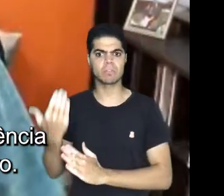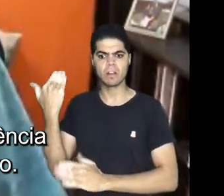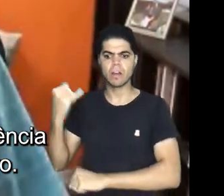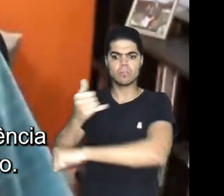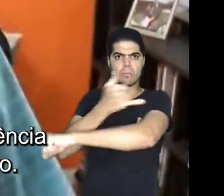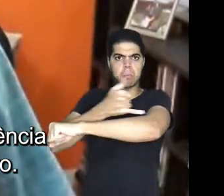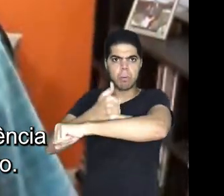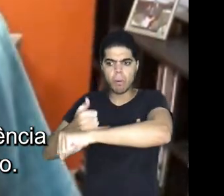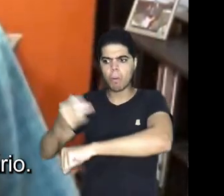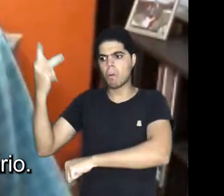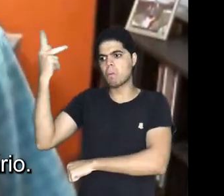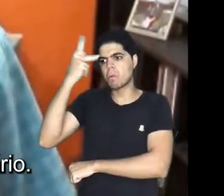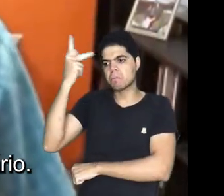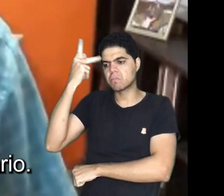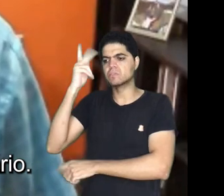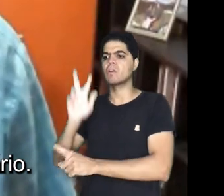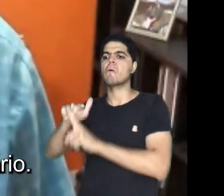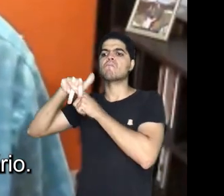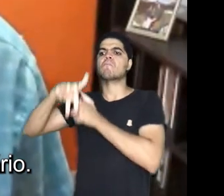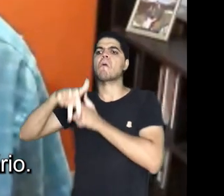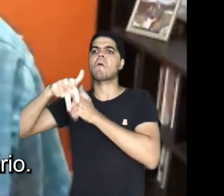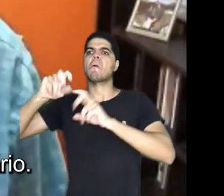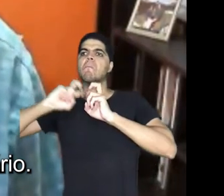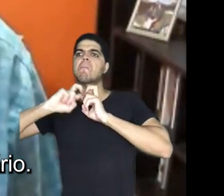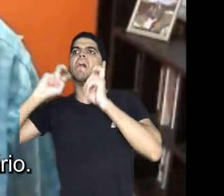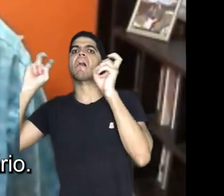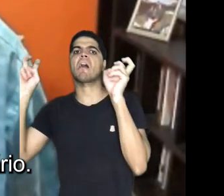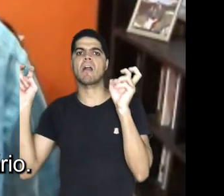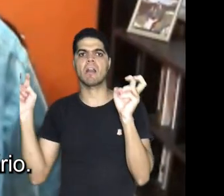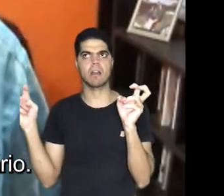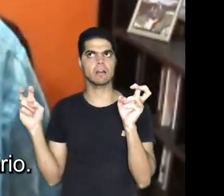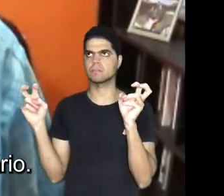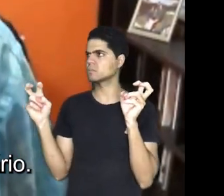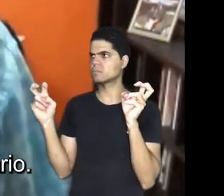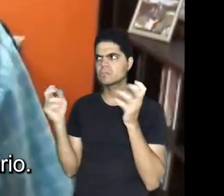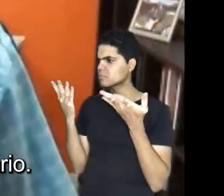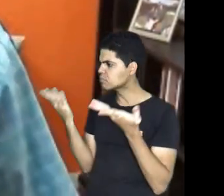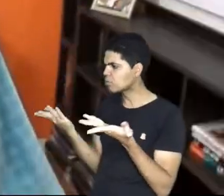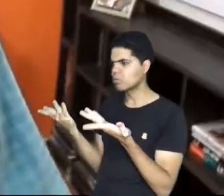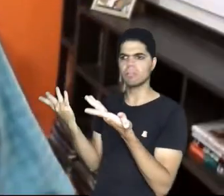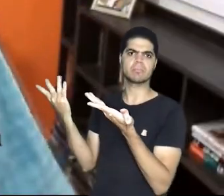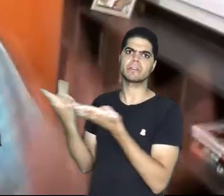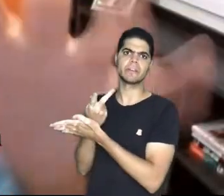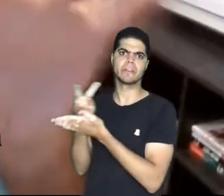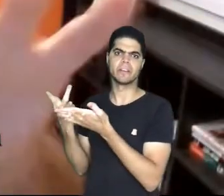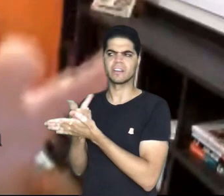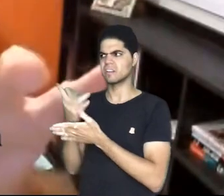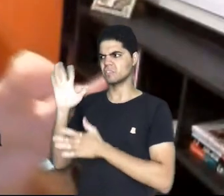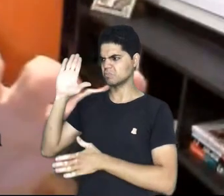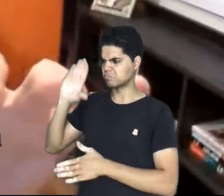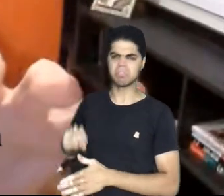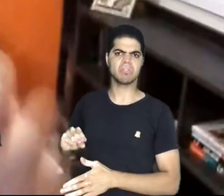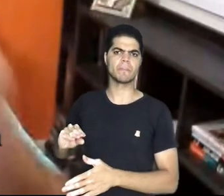Grito de Ipiranga, o 7 de setembro. A gente sabe que foi um acontecimento absolutamente secundário. Então, até os